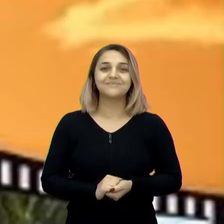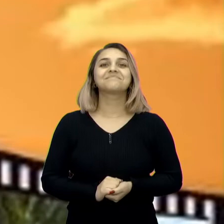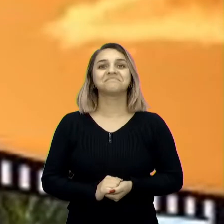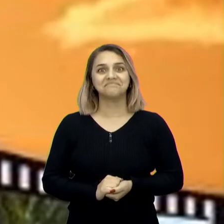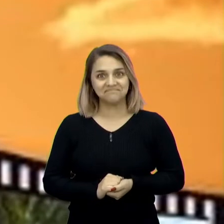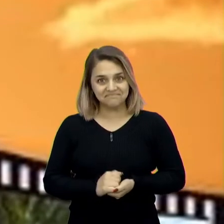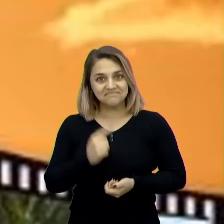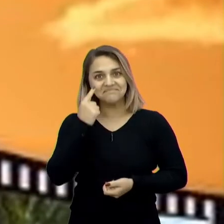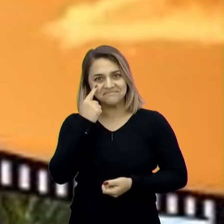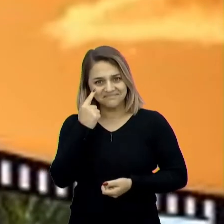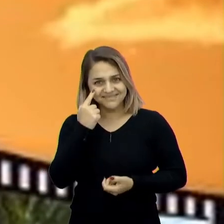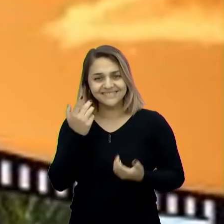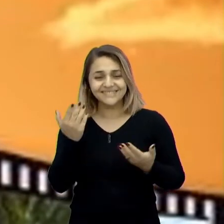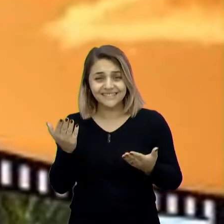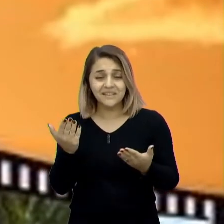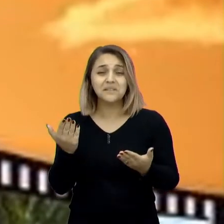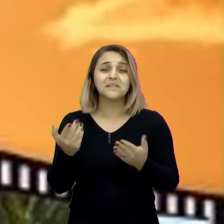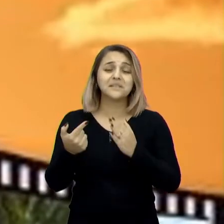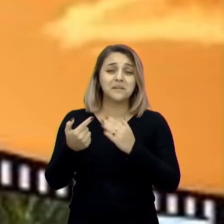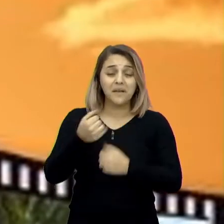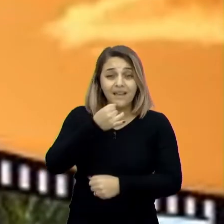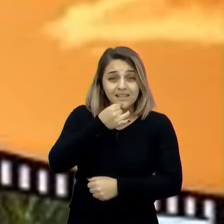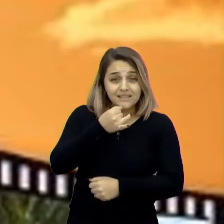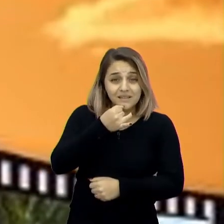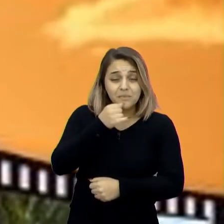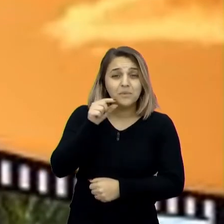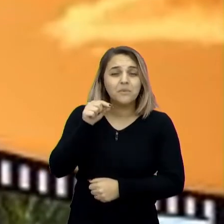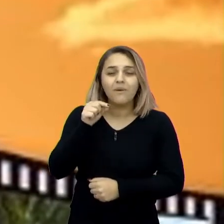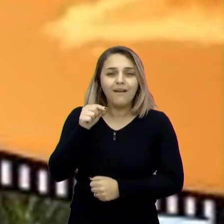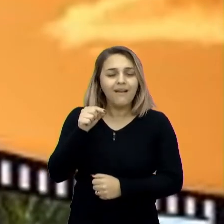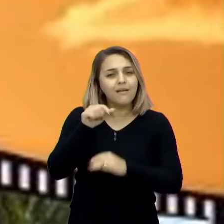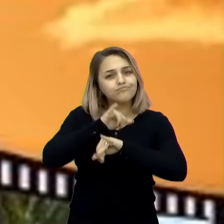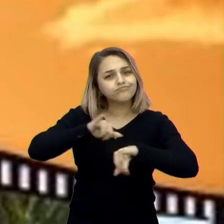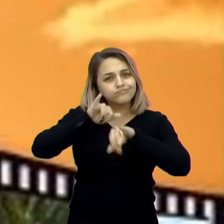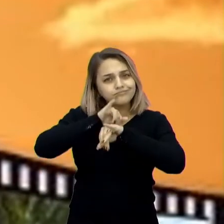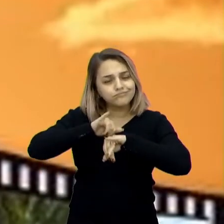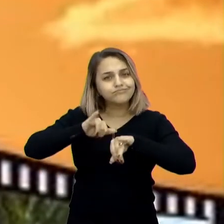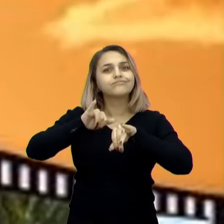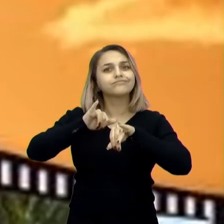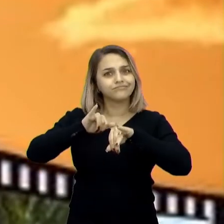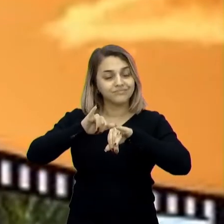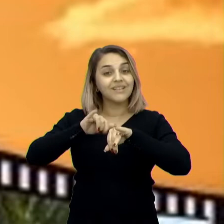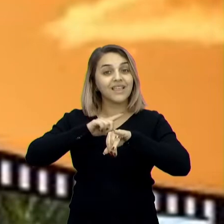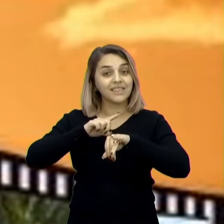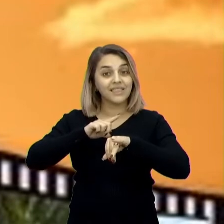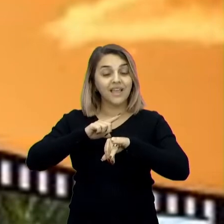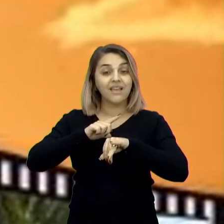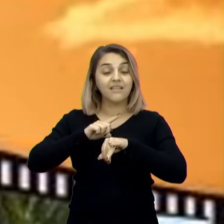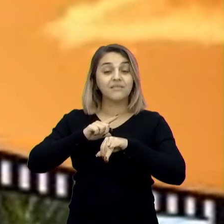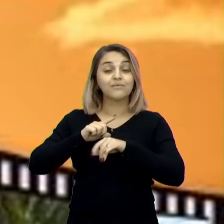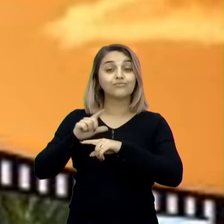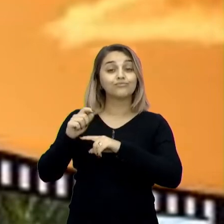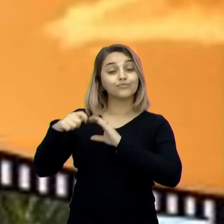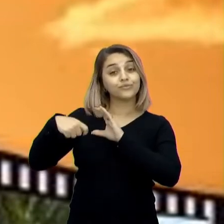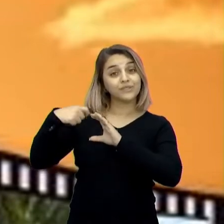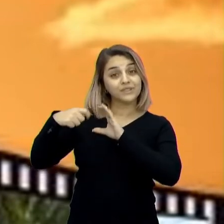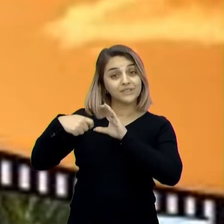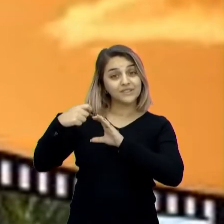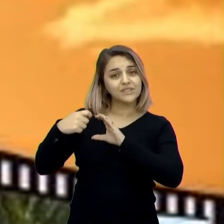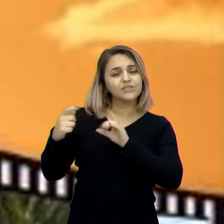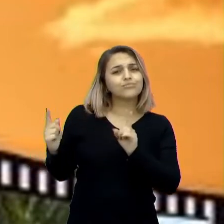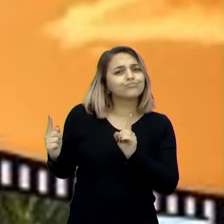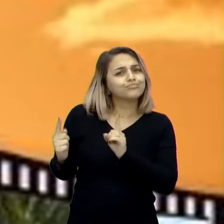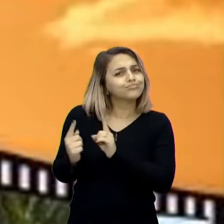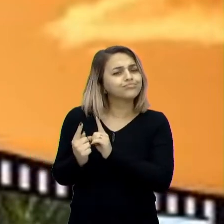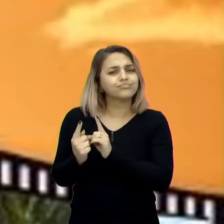Olha só, turma, esse é um exemplo de uma peça publicitária onde, bem curtinha, tem um tempo legal, bacana, vocês podem explorar um pouco